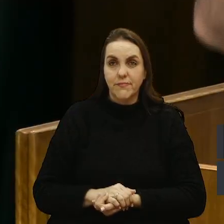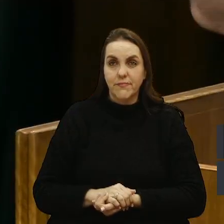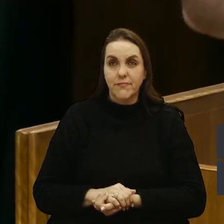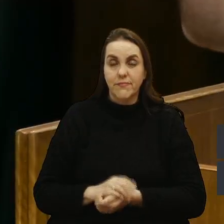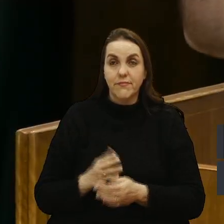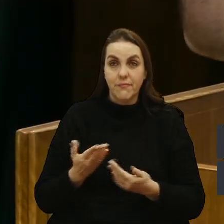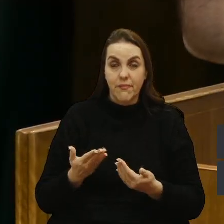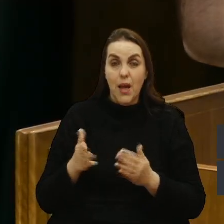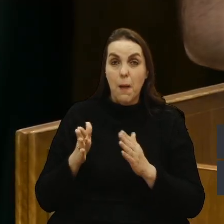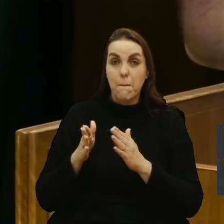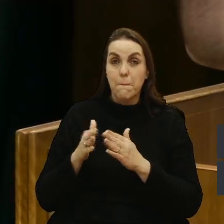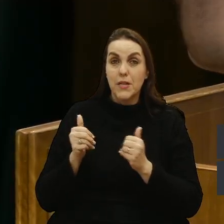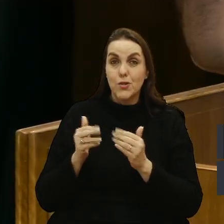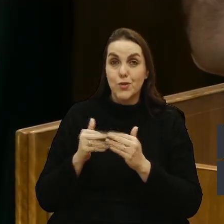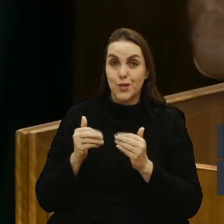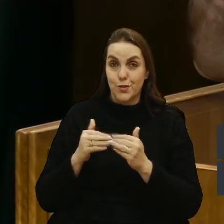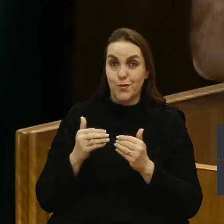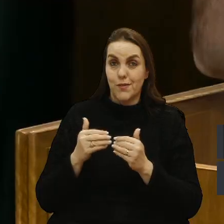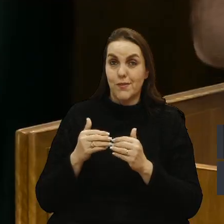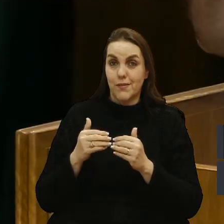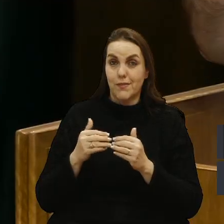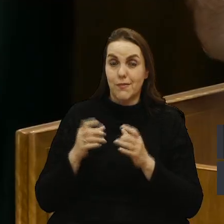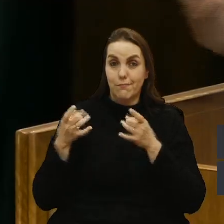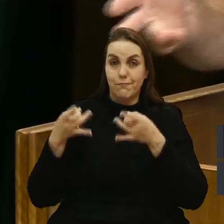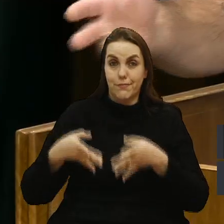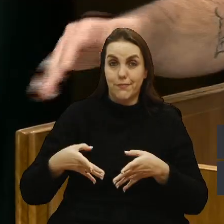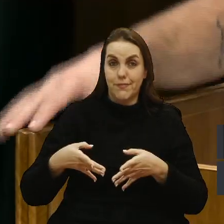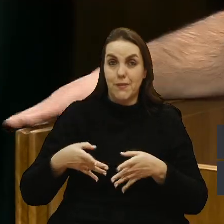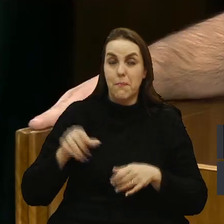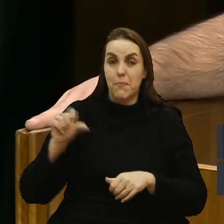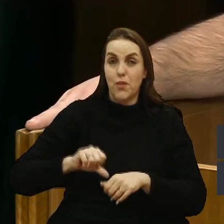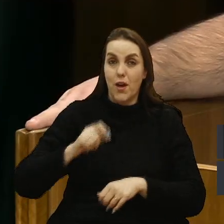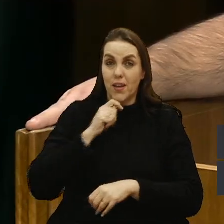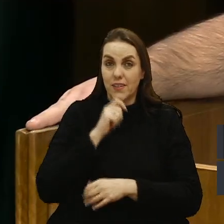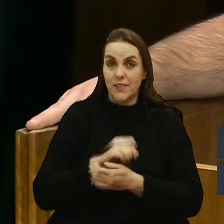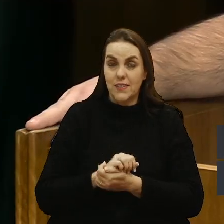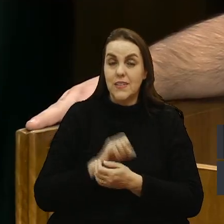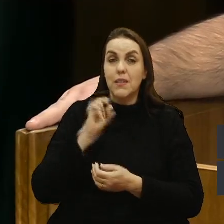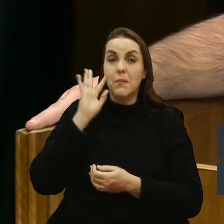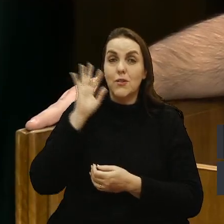E a pedido ainda, que é o bem pior. Imagina só se eu tivesse destinado recurso.